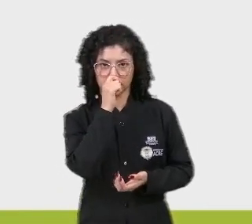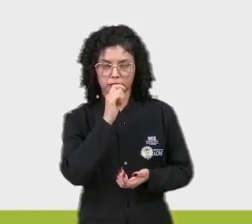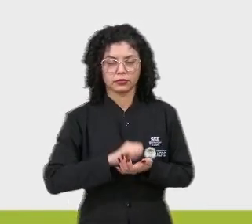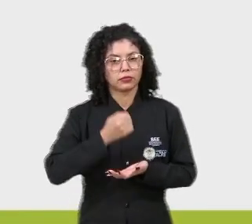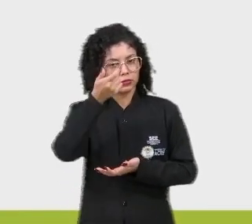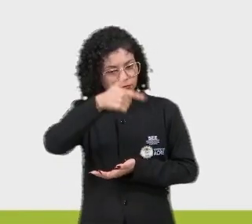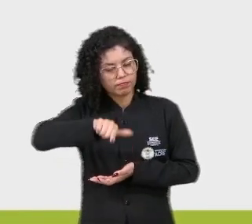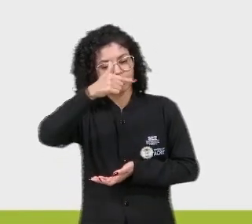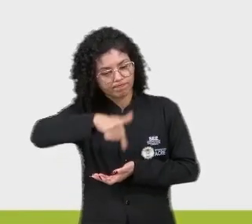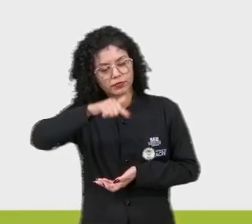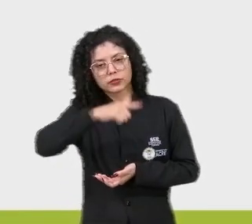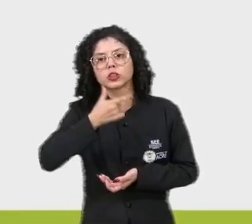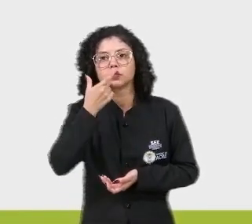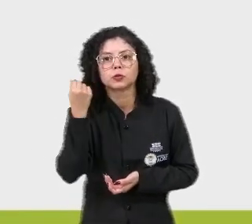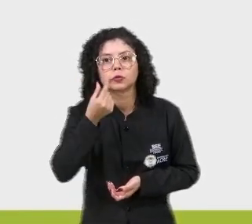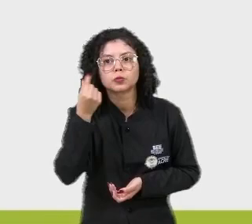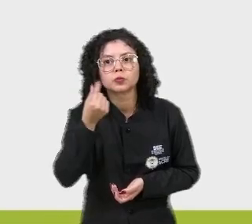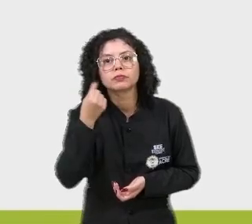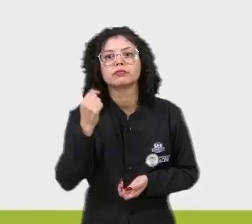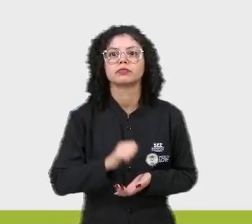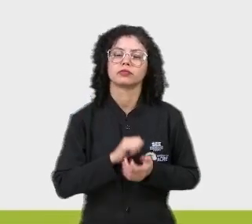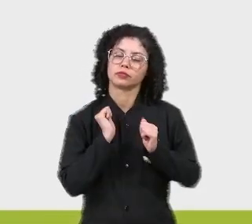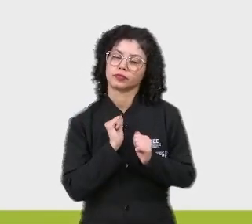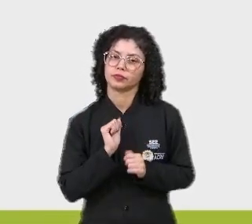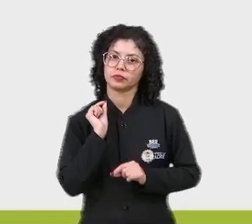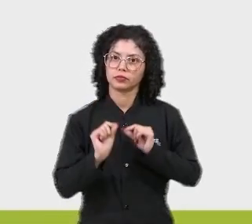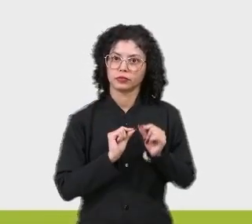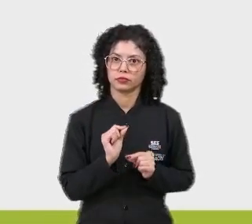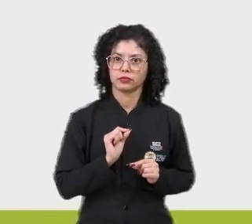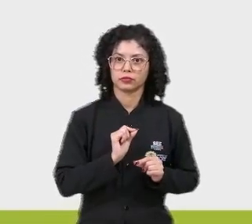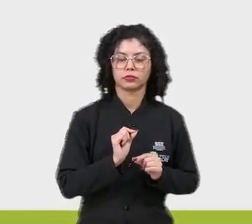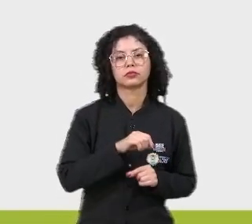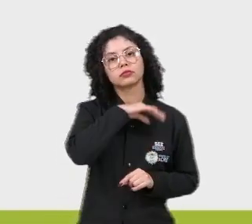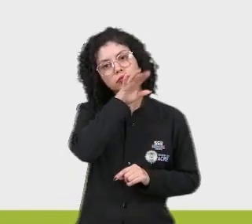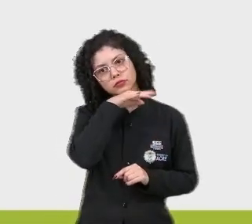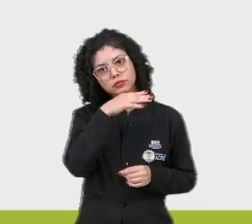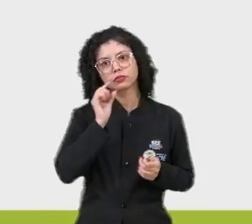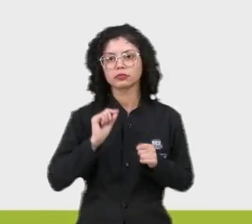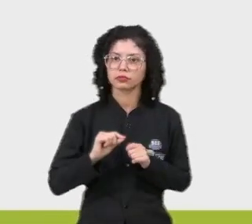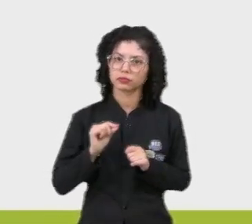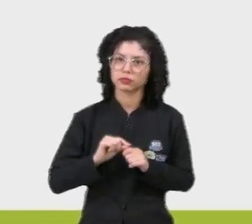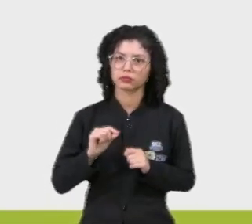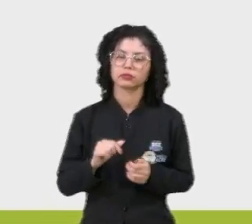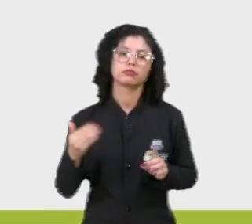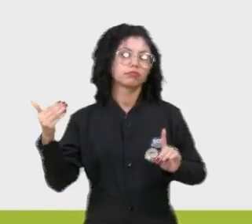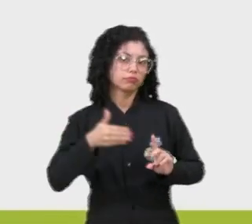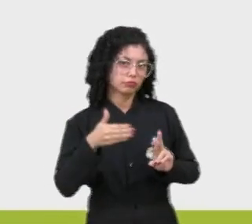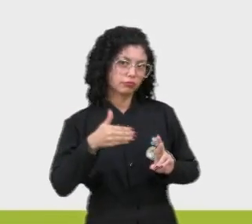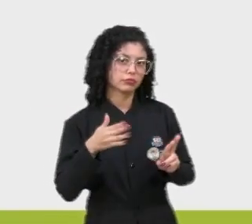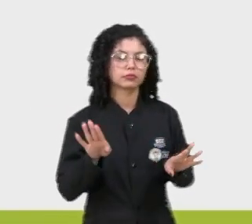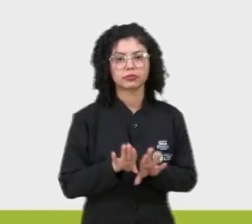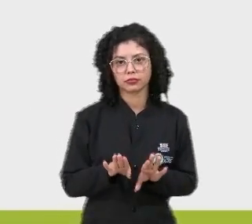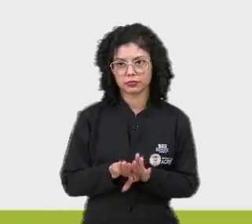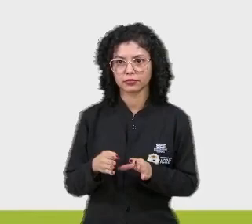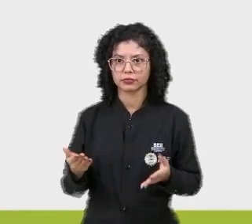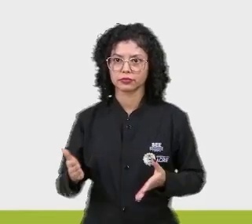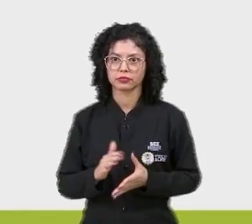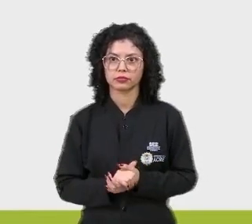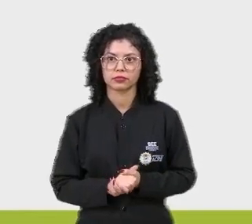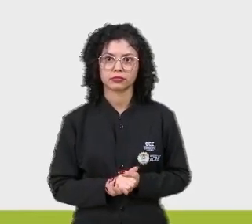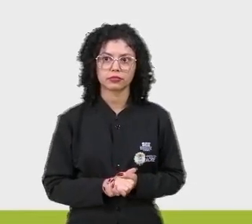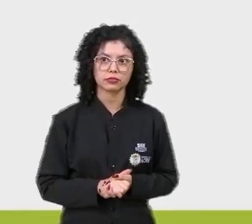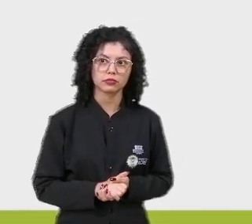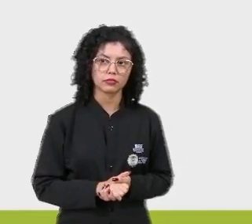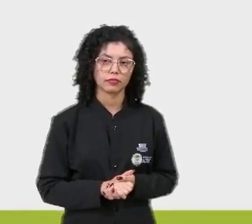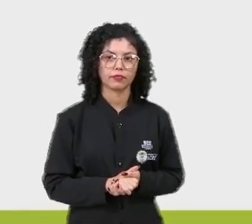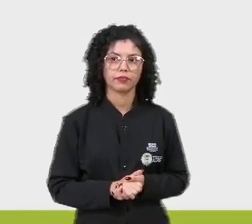repetindo gato gato o tempo todo eu posso muito bem colocar o animal que faz referência a esse gato como eu